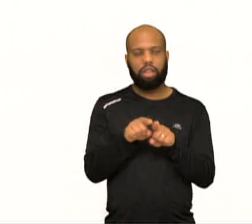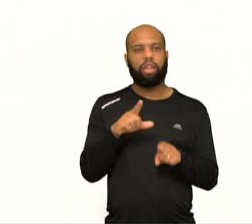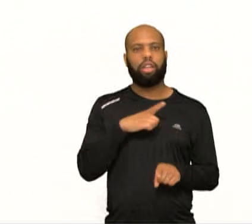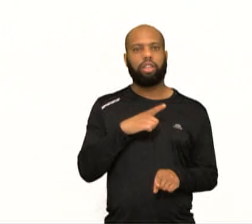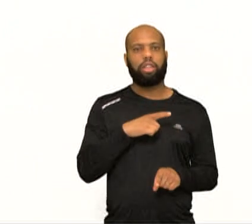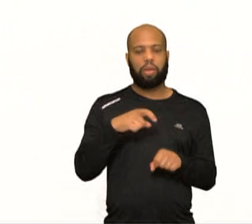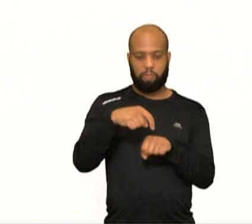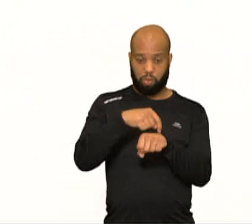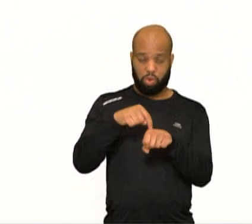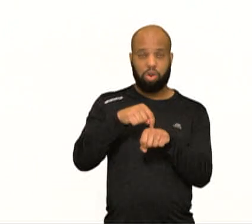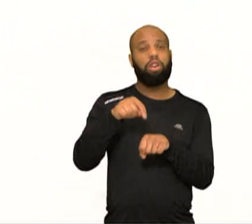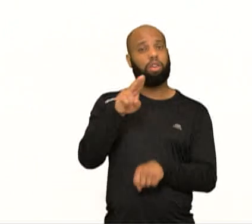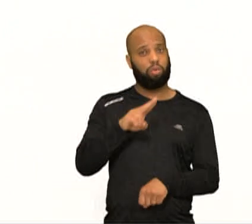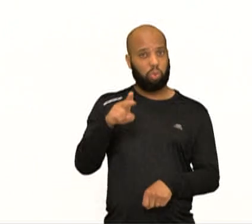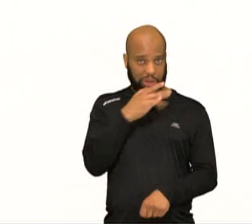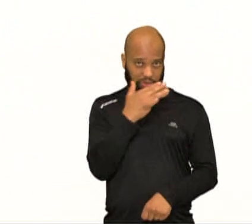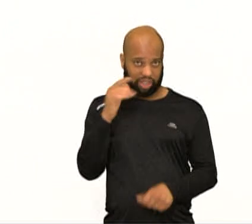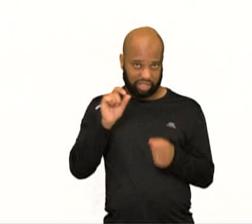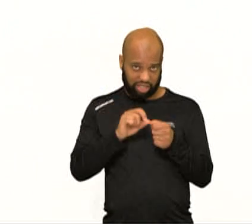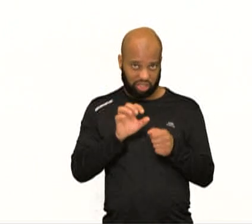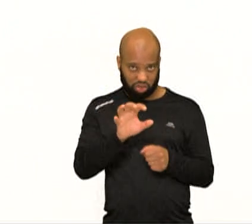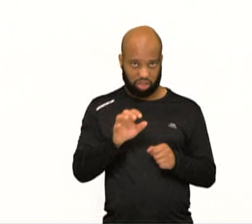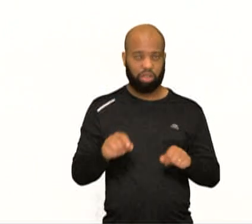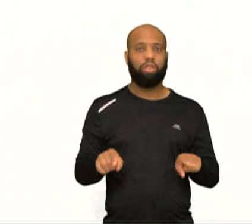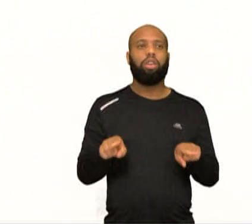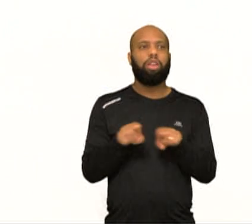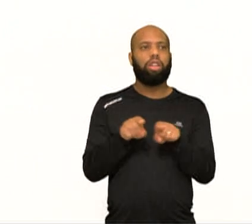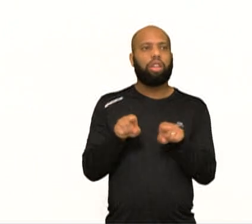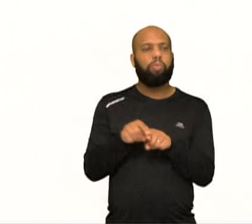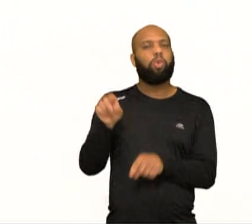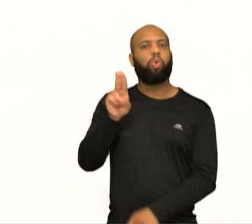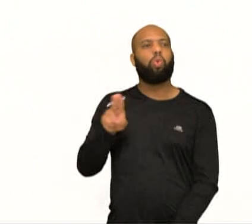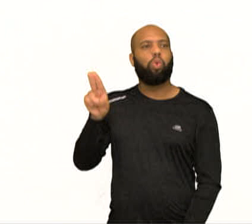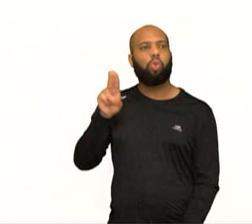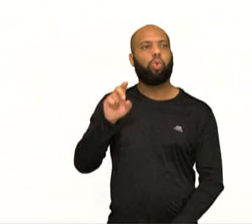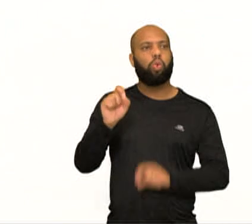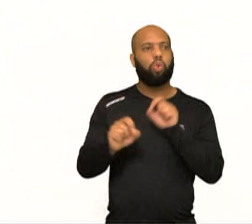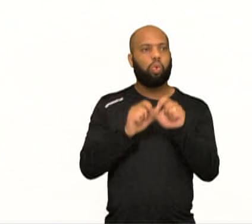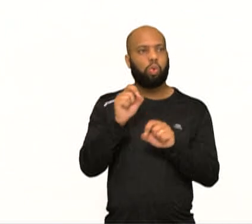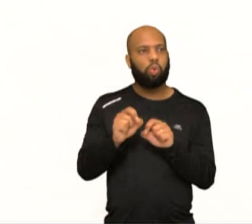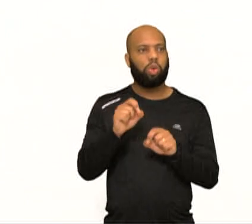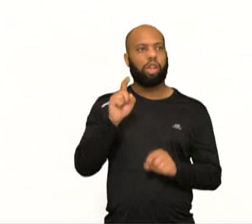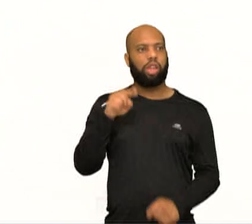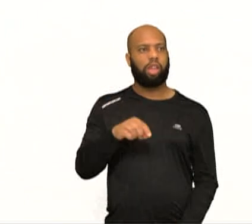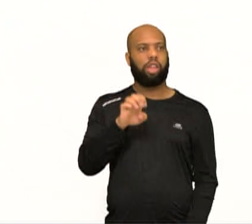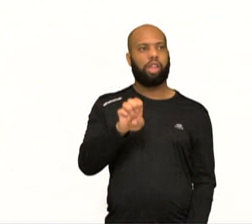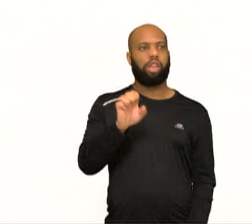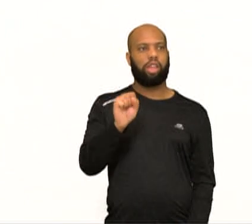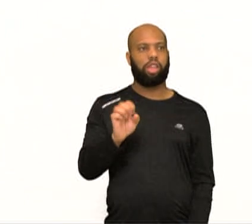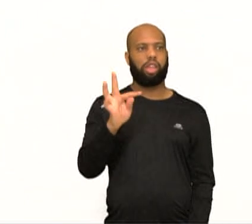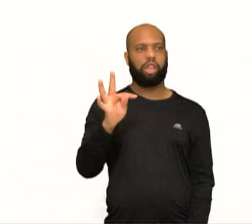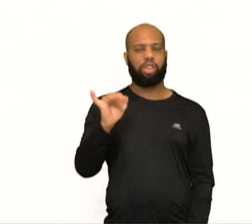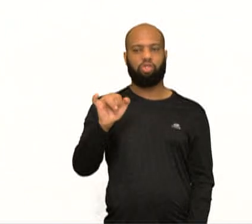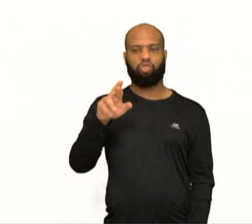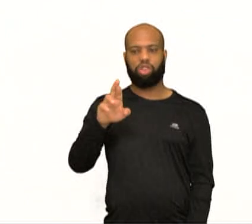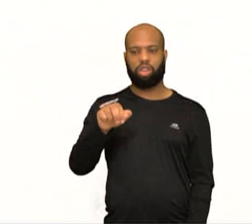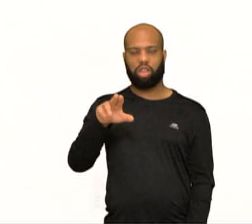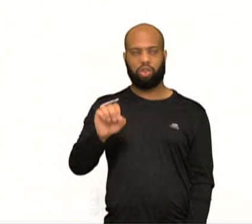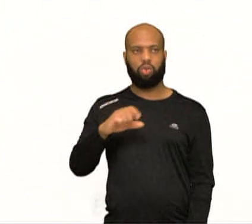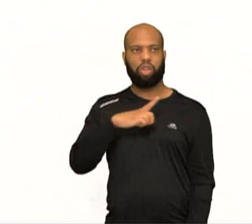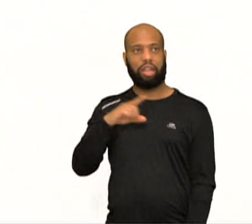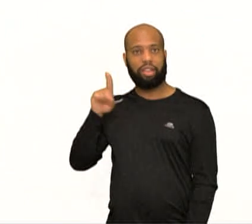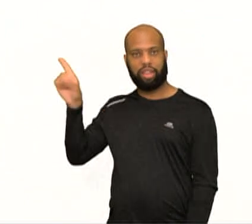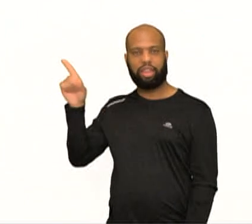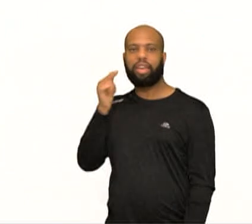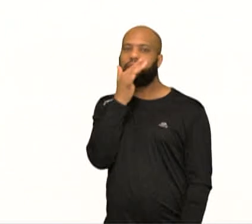sendo também o precursor acadêmico clássico para o estireno. Então, temos aqui a acetona aromática